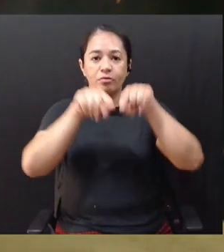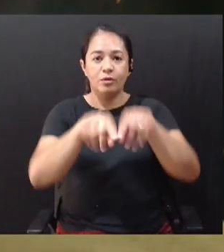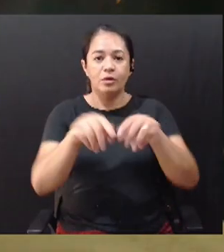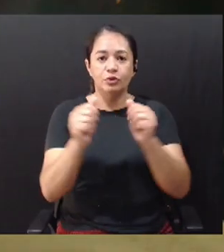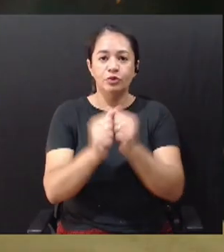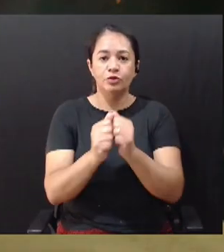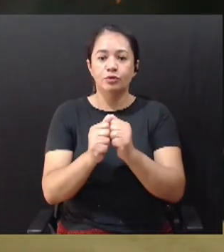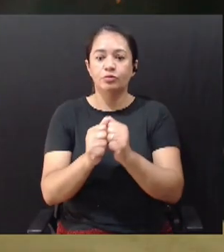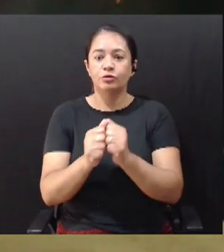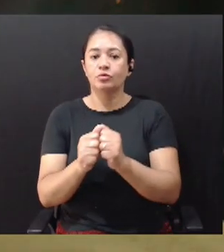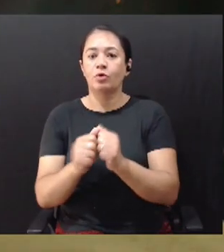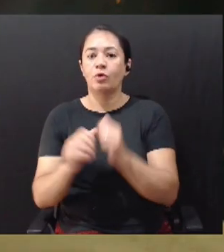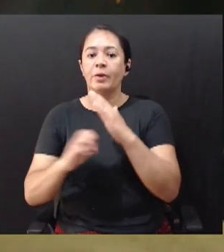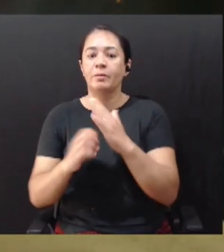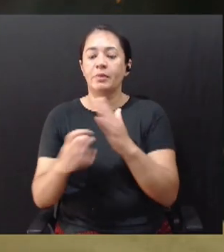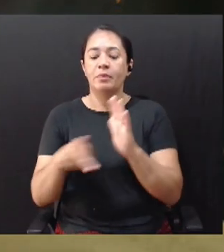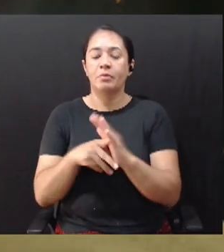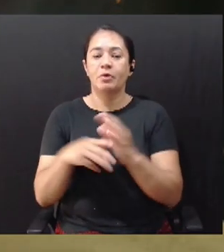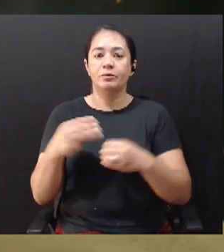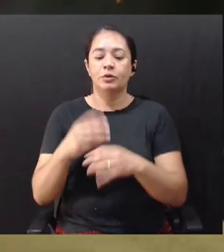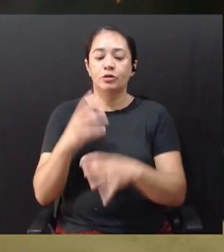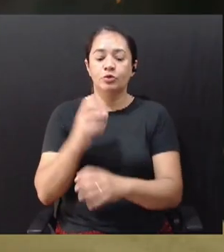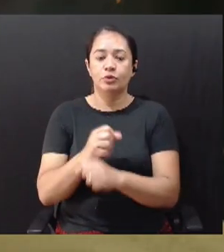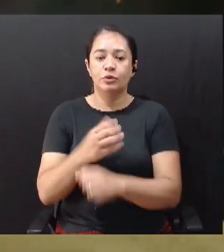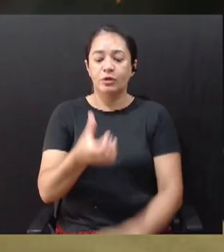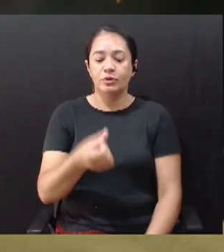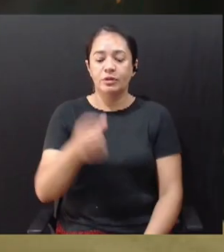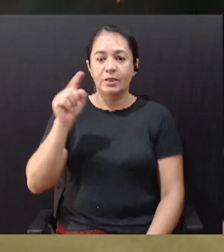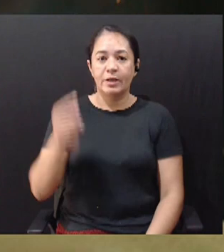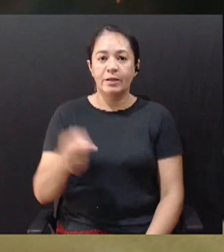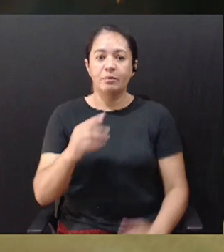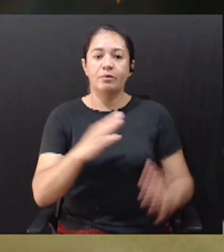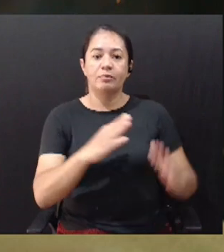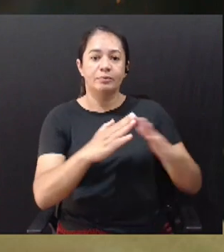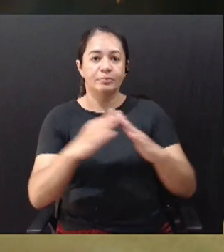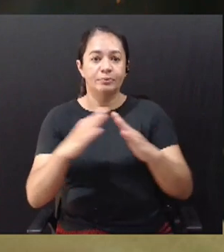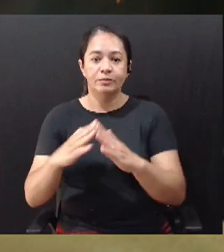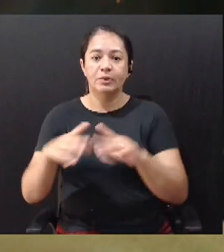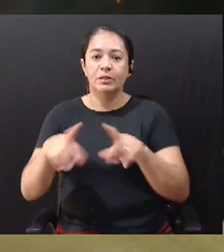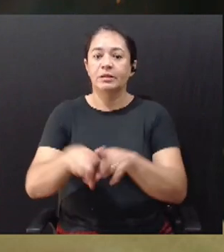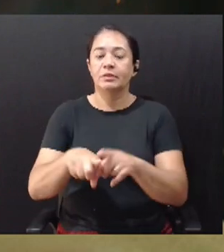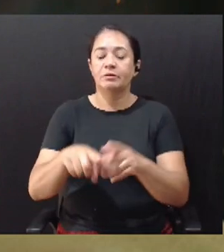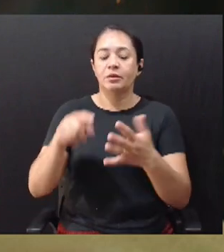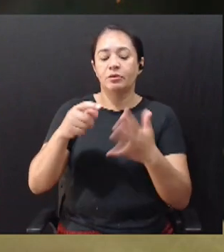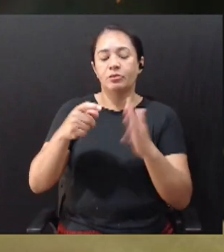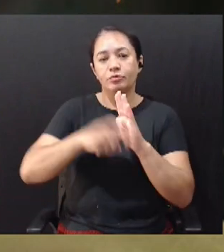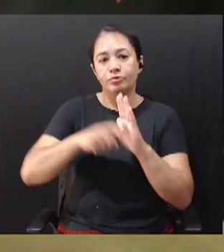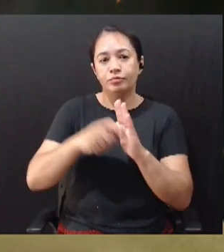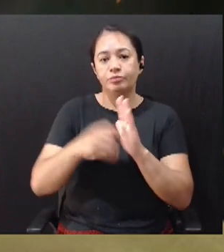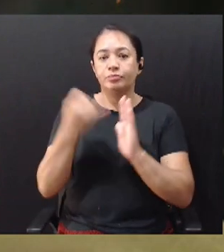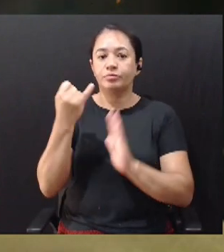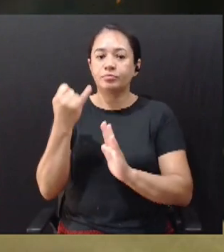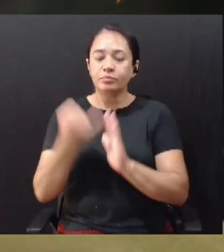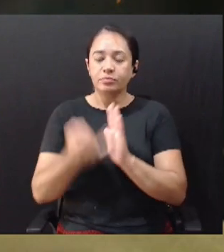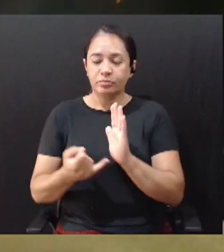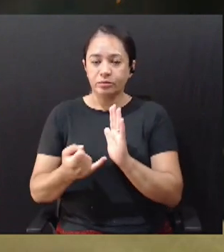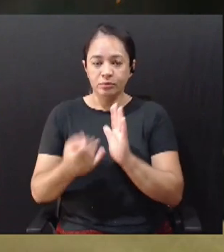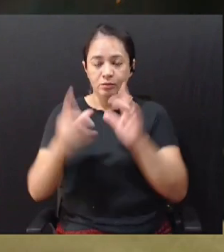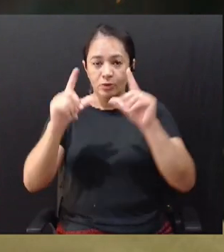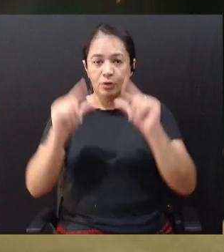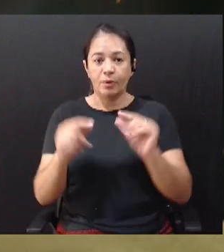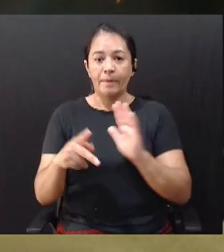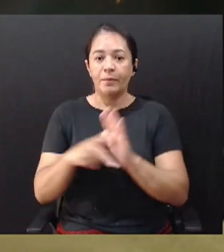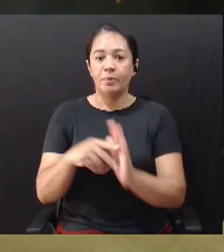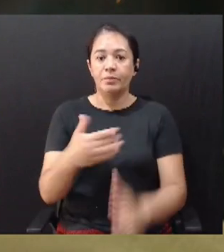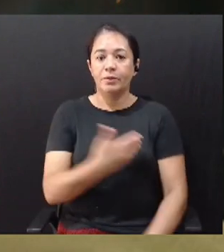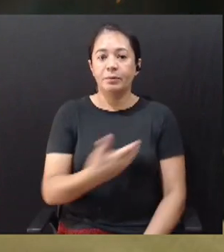município, somando aí mais de 6 mil unidades habitacionais. Além de subsídios e taxas de juros reduzidas oferecidas pelo governo federal,